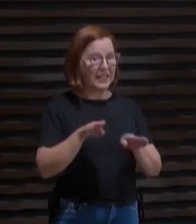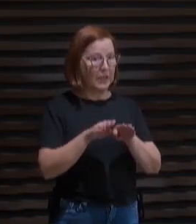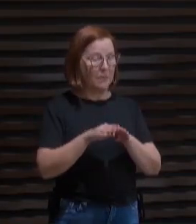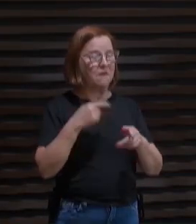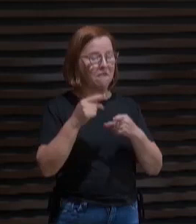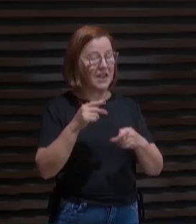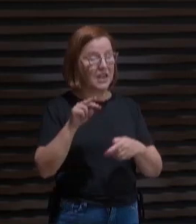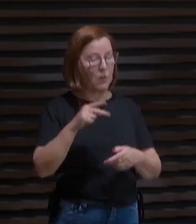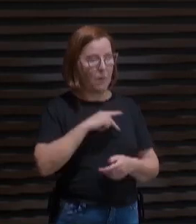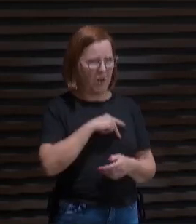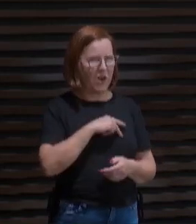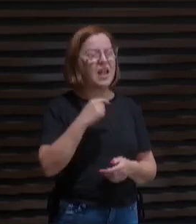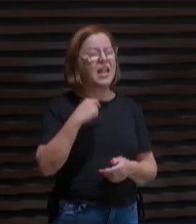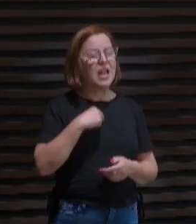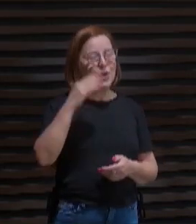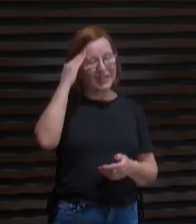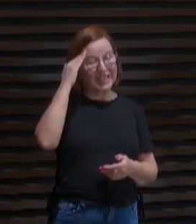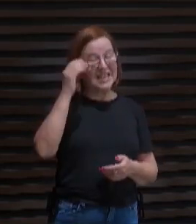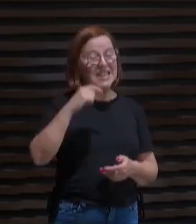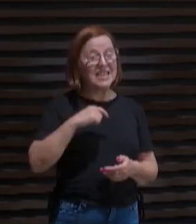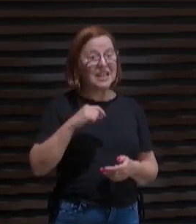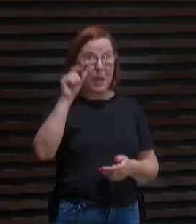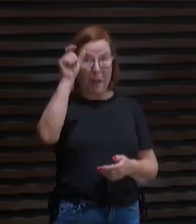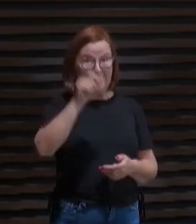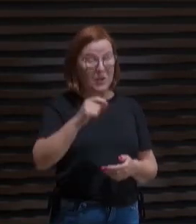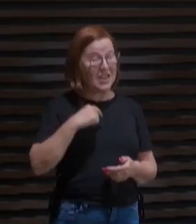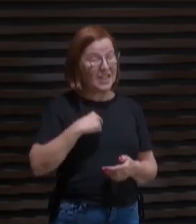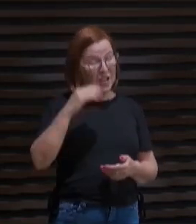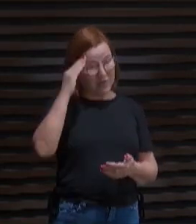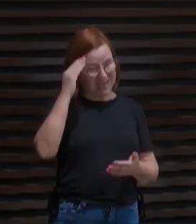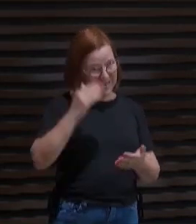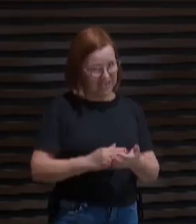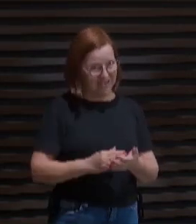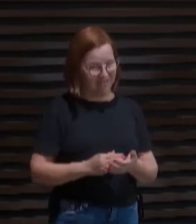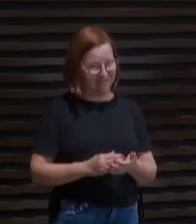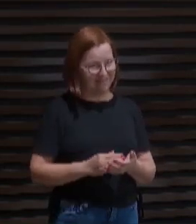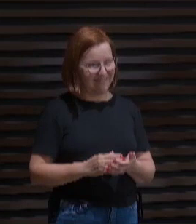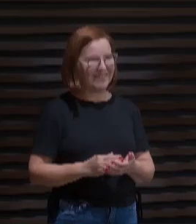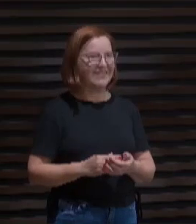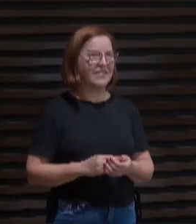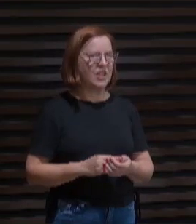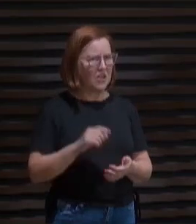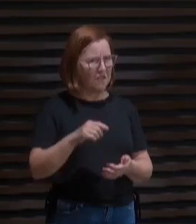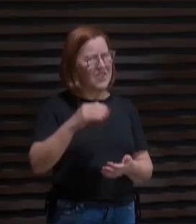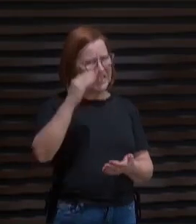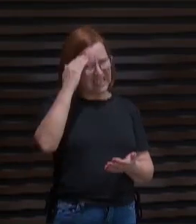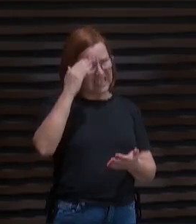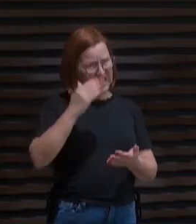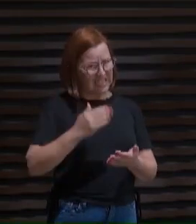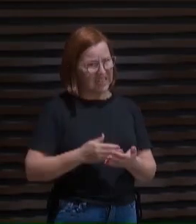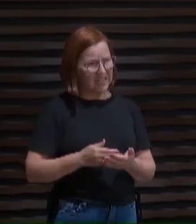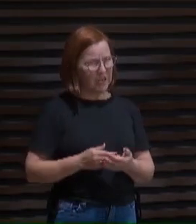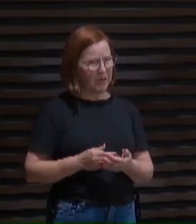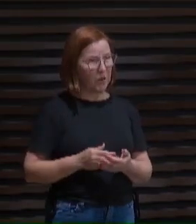e estou bem certo que Ele é poderoso para guardar o meu depósito até o dia final? O seu Deus é esse Deus, é um Deus amorfo, é um Deus que não